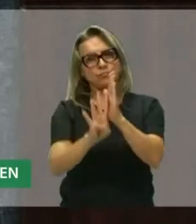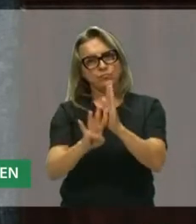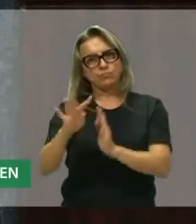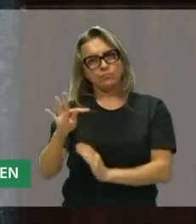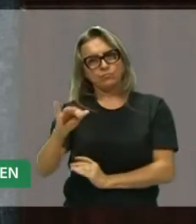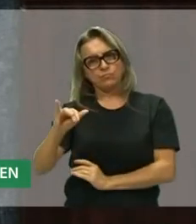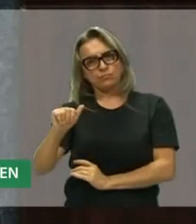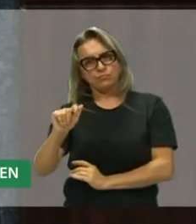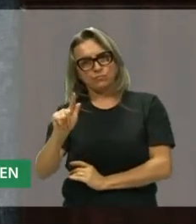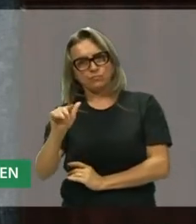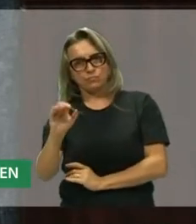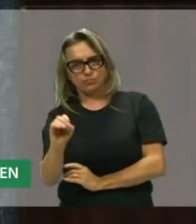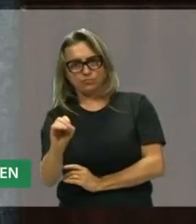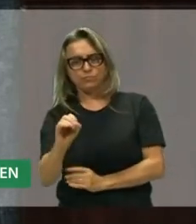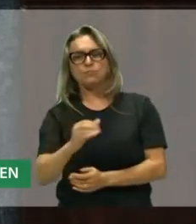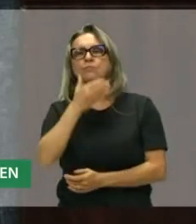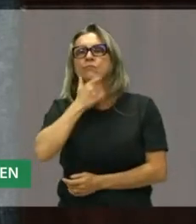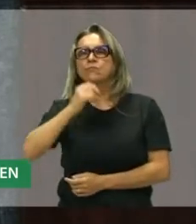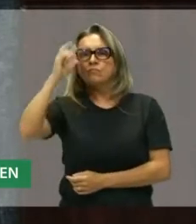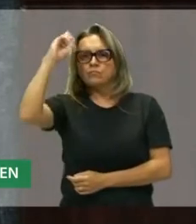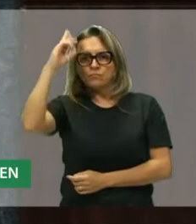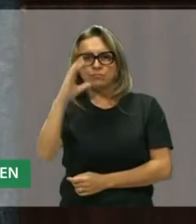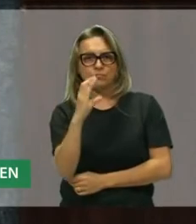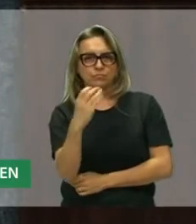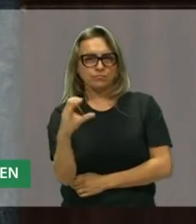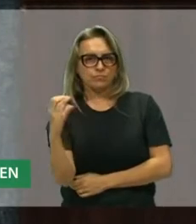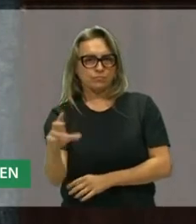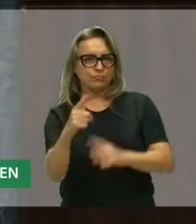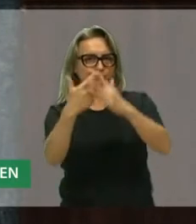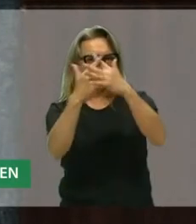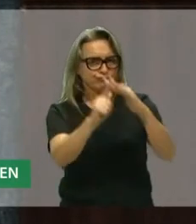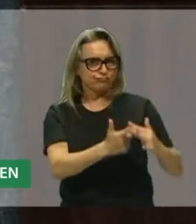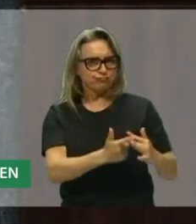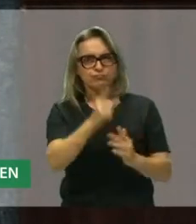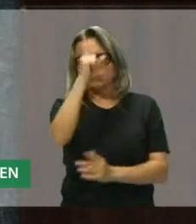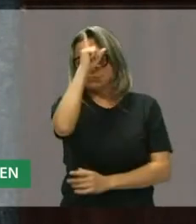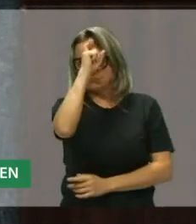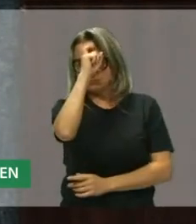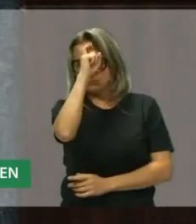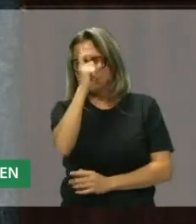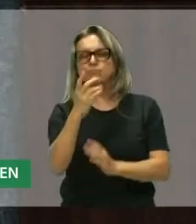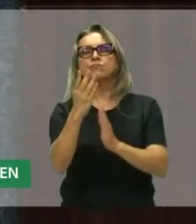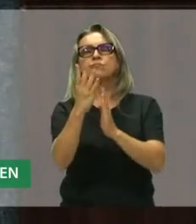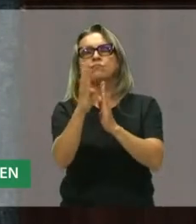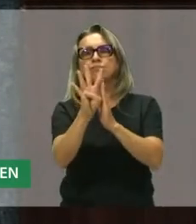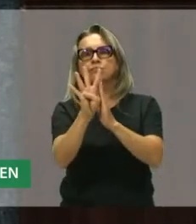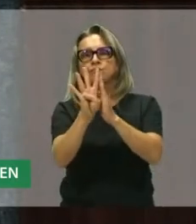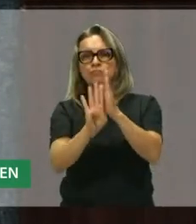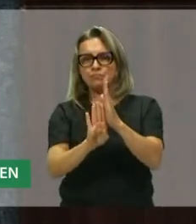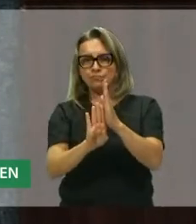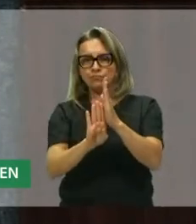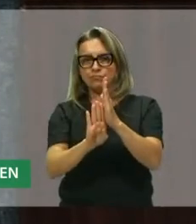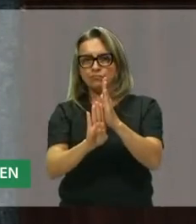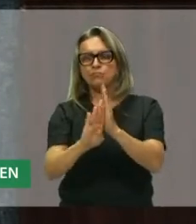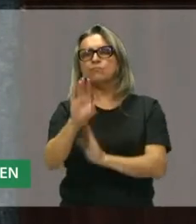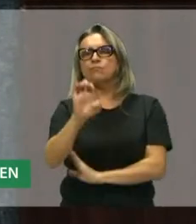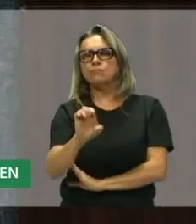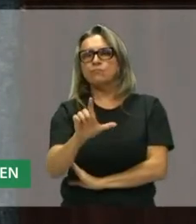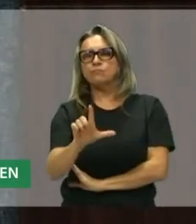Tomás. Senhor coordenador de manutenção do Hospital e Maternidade Marieta Konder-Bornhauser, Elvis